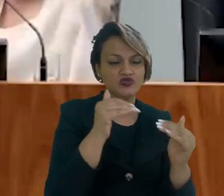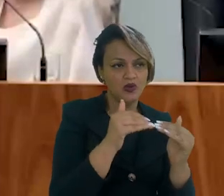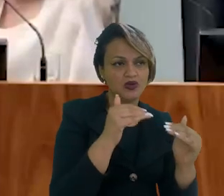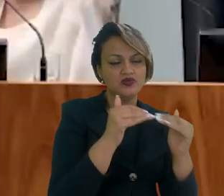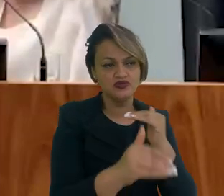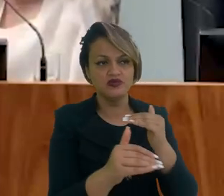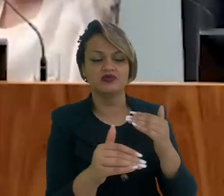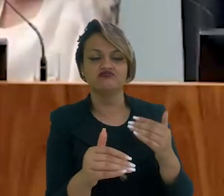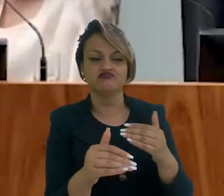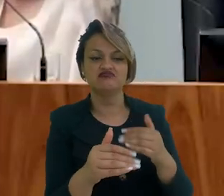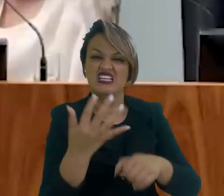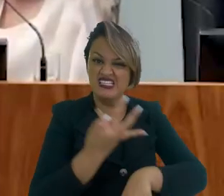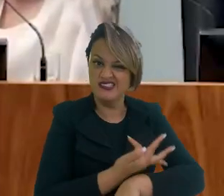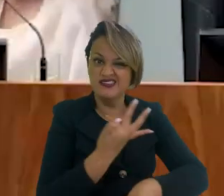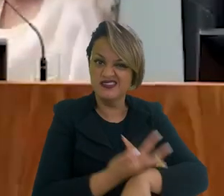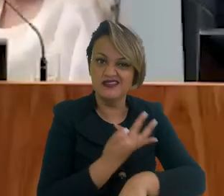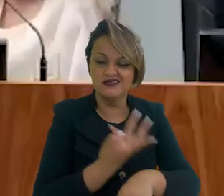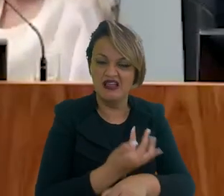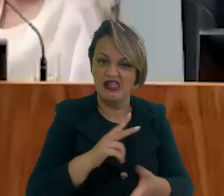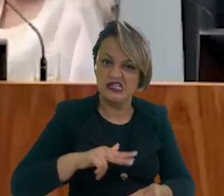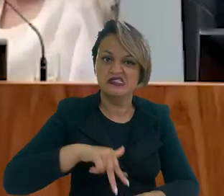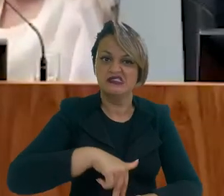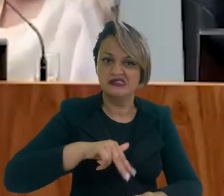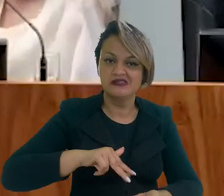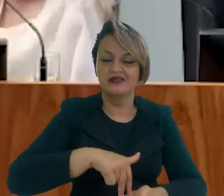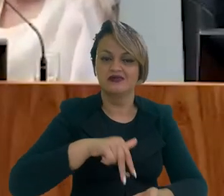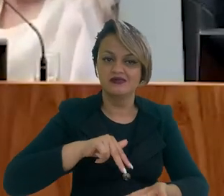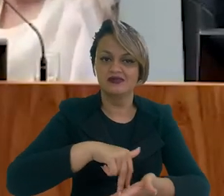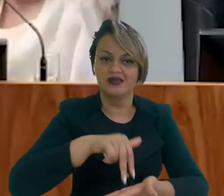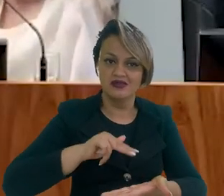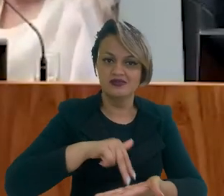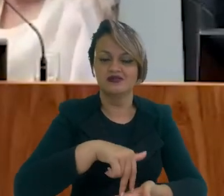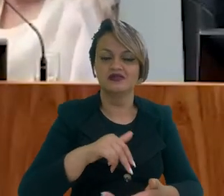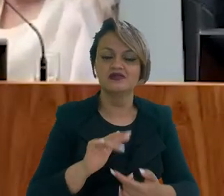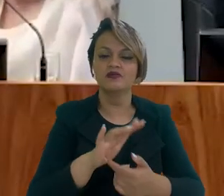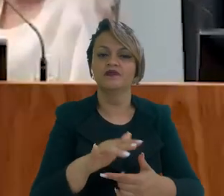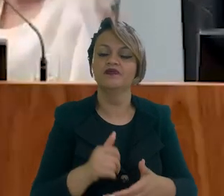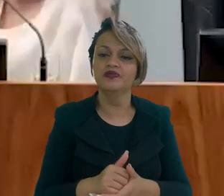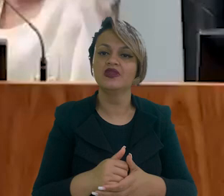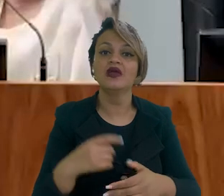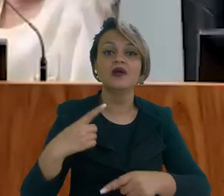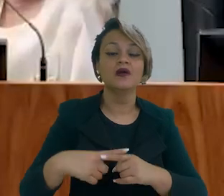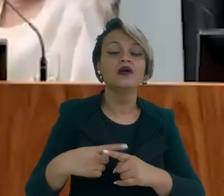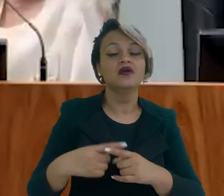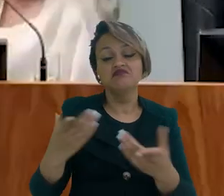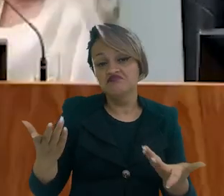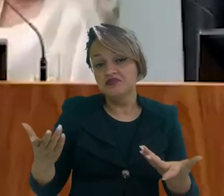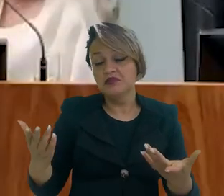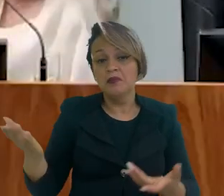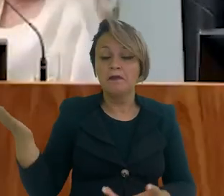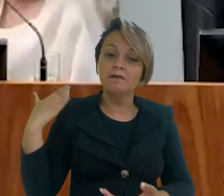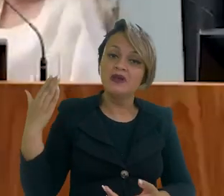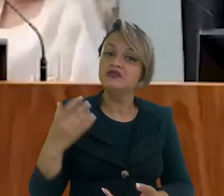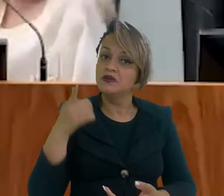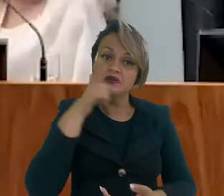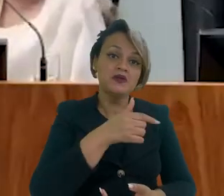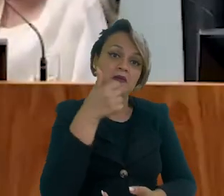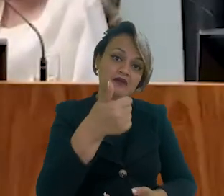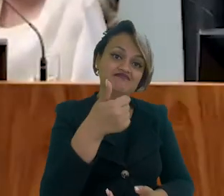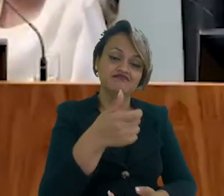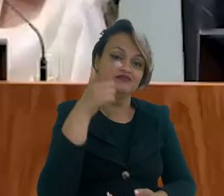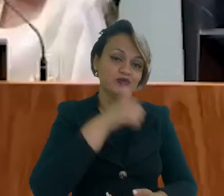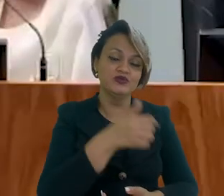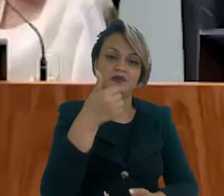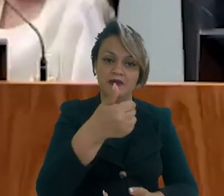também de oferecermos algo entre resistência operação Como diz a professora hahaha ou existência mesmo